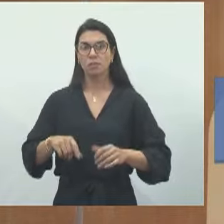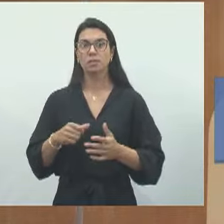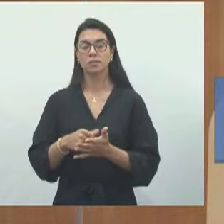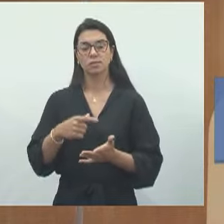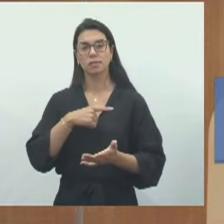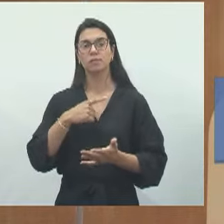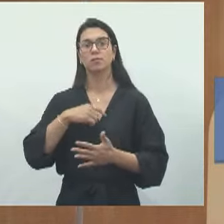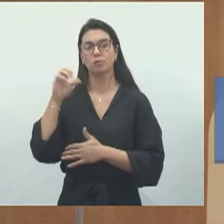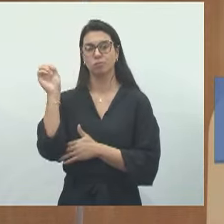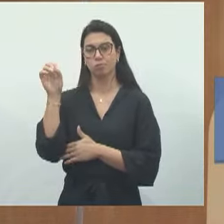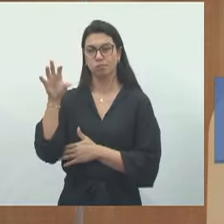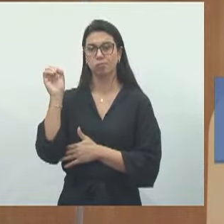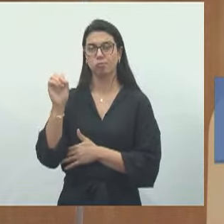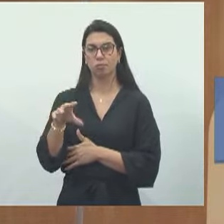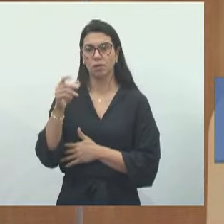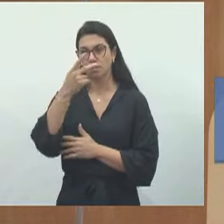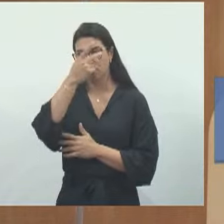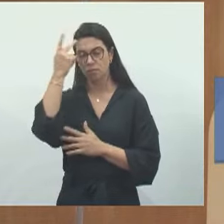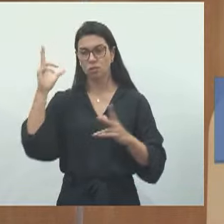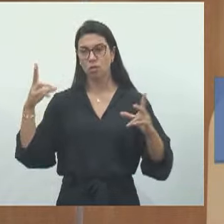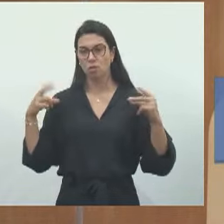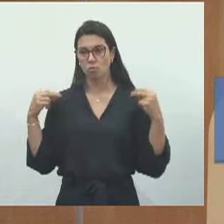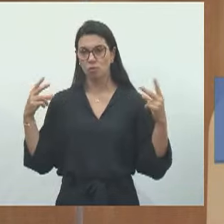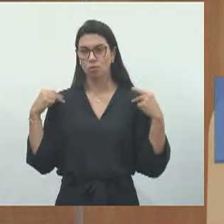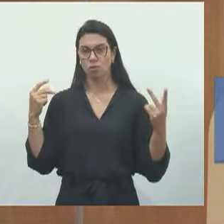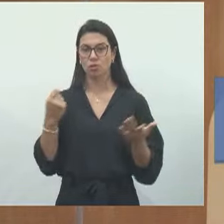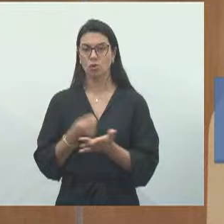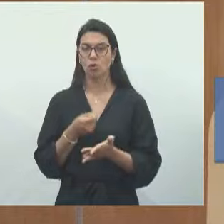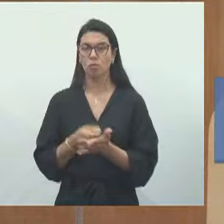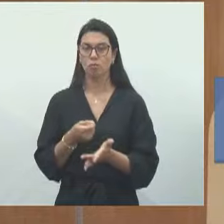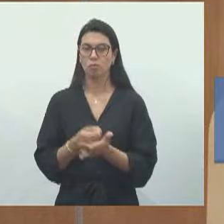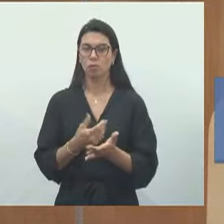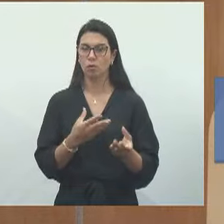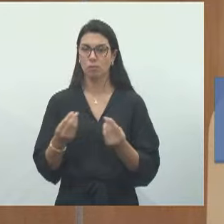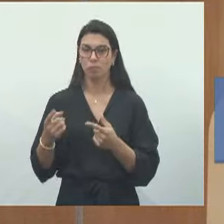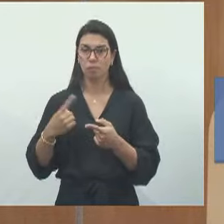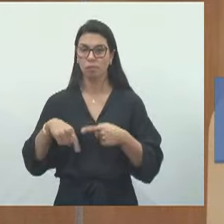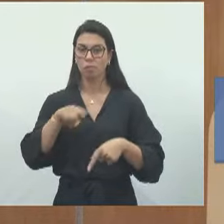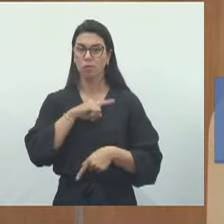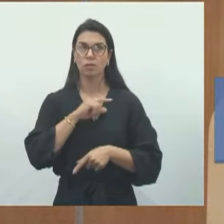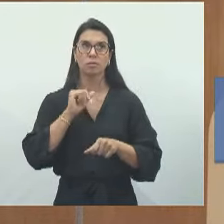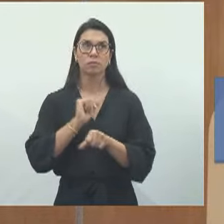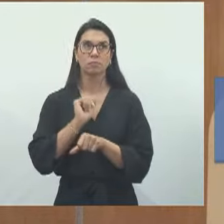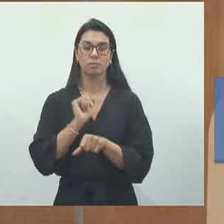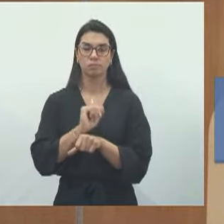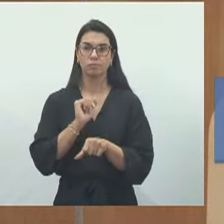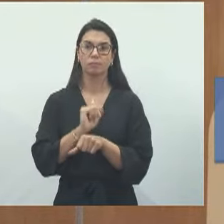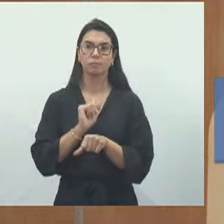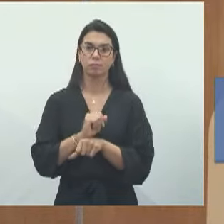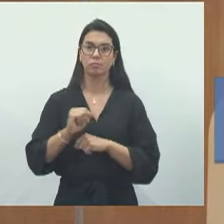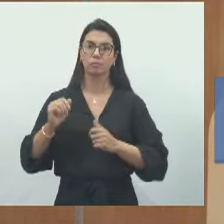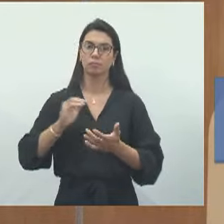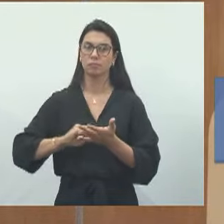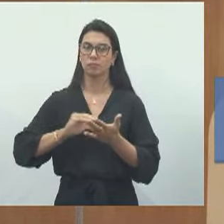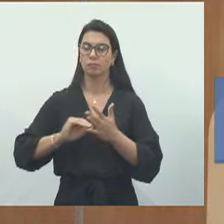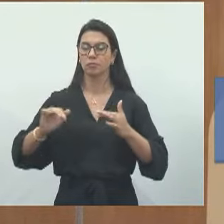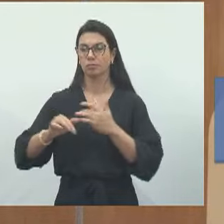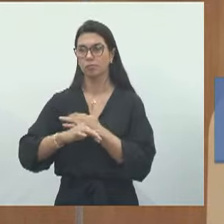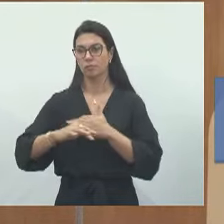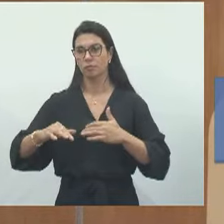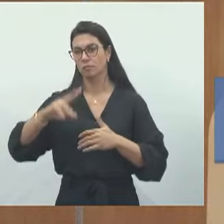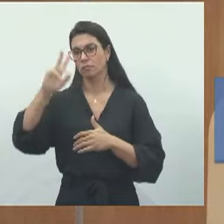ali, os motoristas estão cobrando muito, mas até agora não foi colocado, esperamos aí que em breve a mobilidade urbana reconheça de fato que